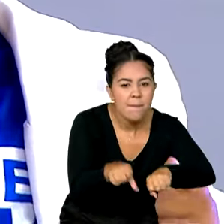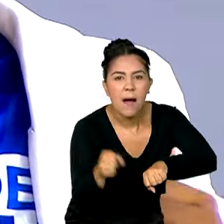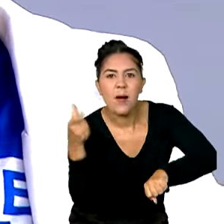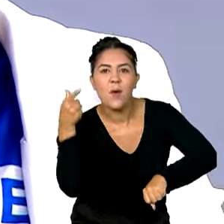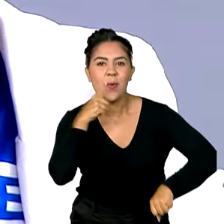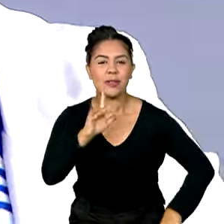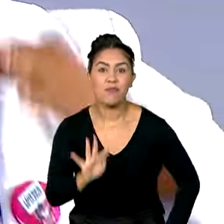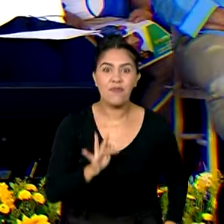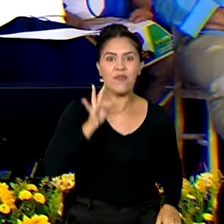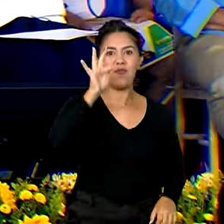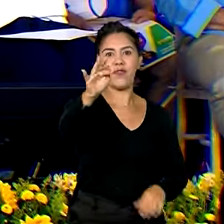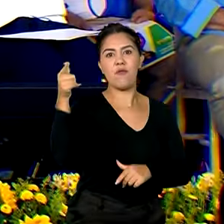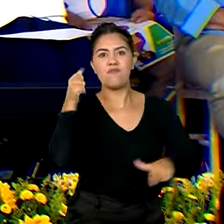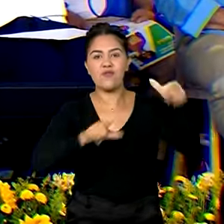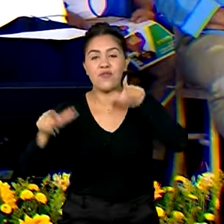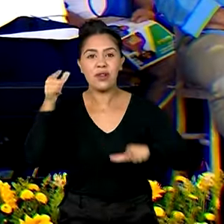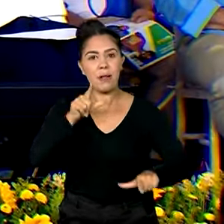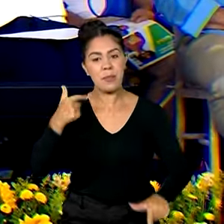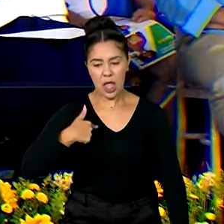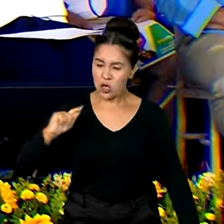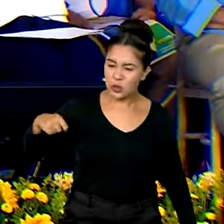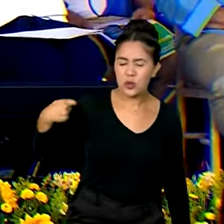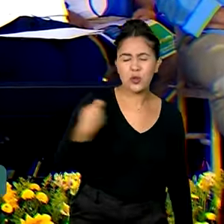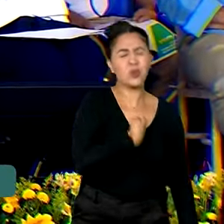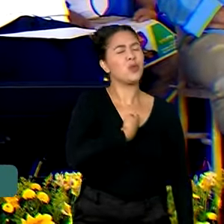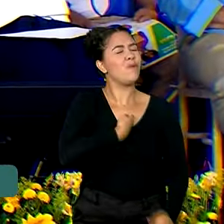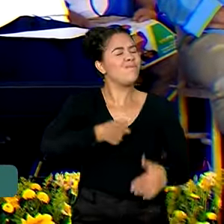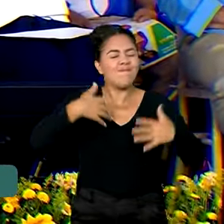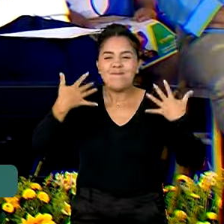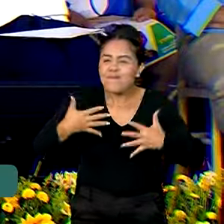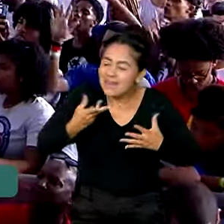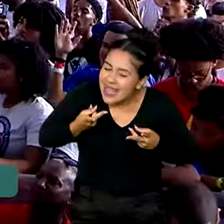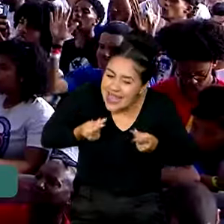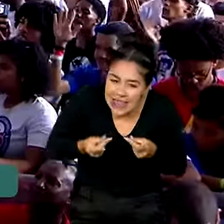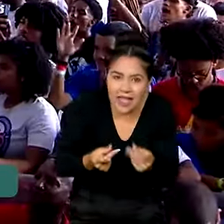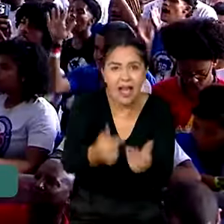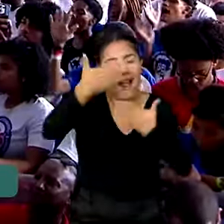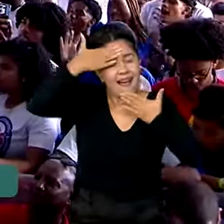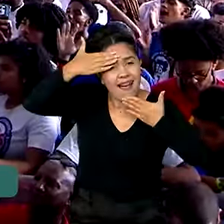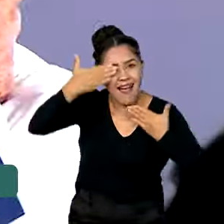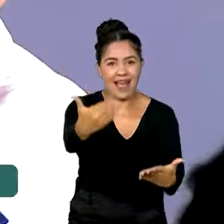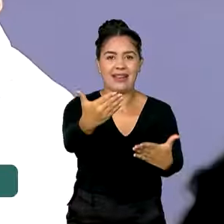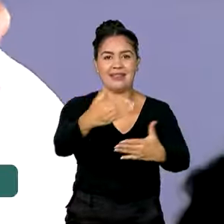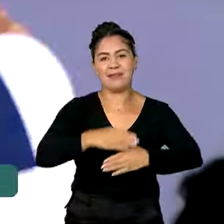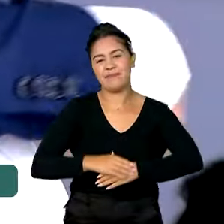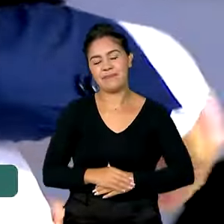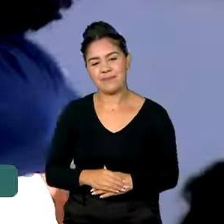alcançar o caminho certo. Eu sou eternamente, eternamente grata.